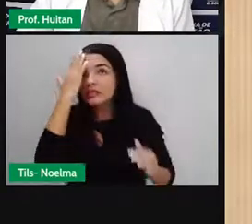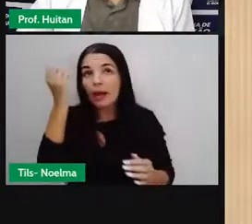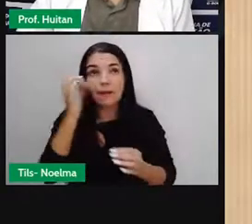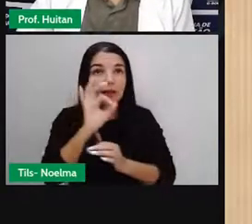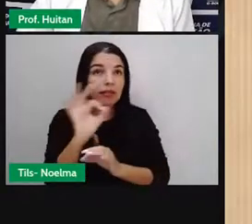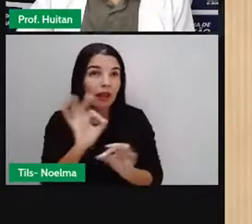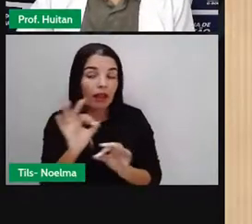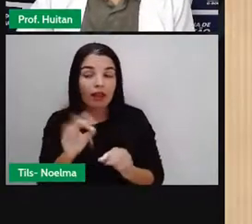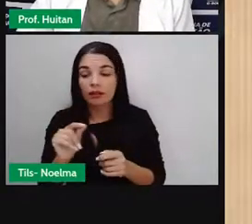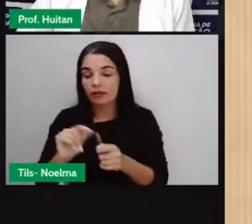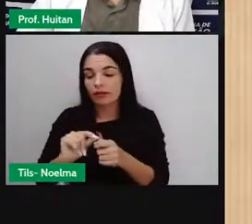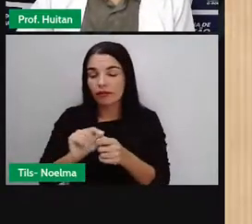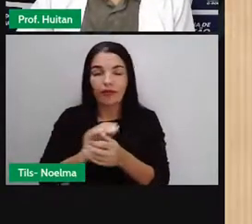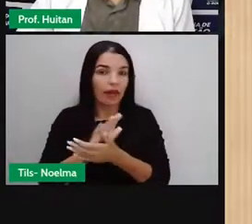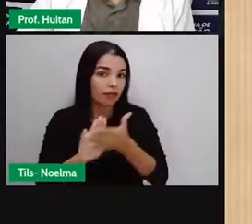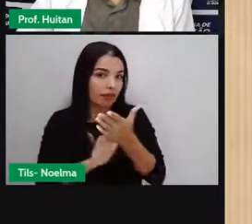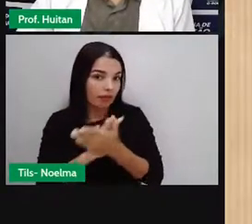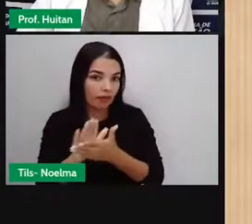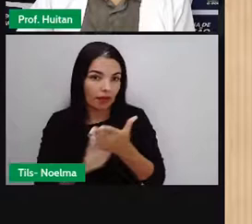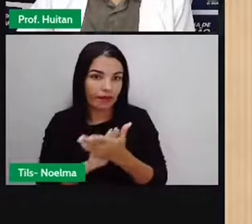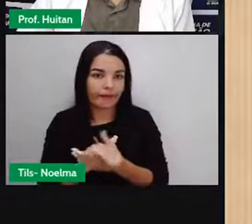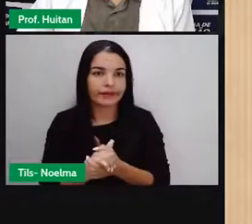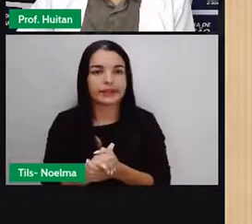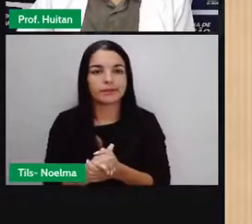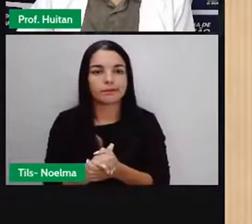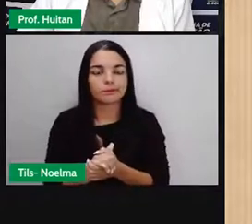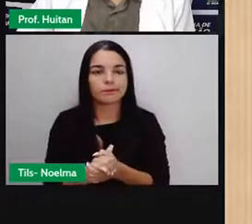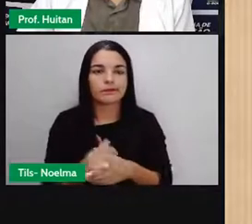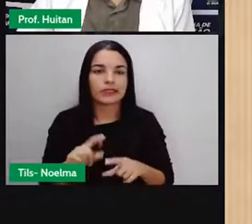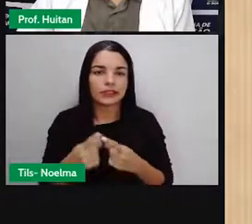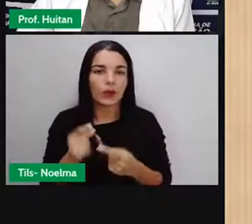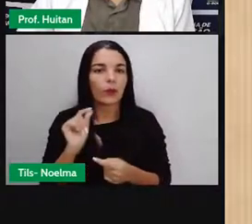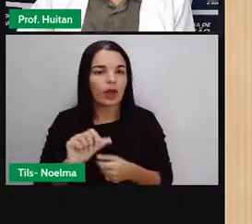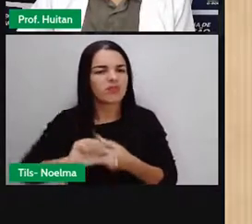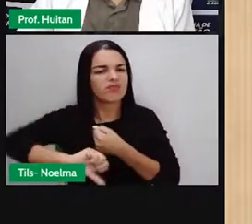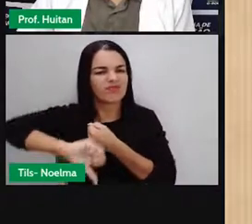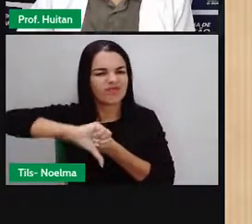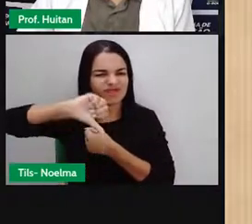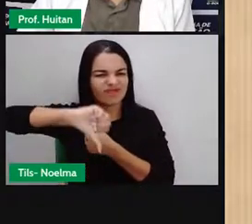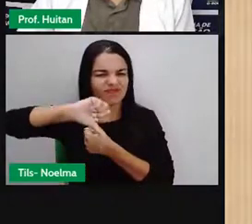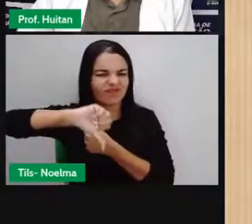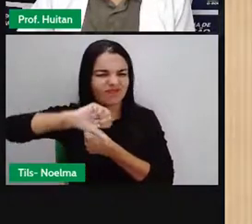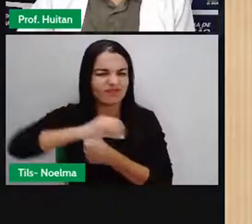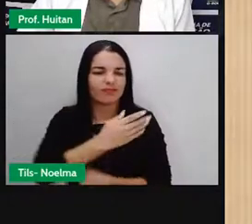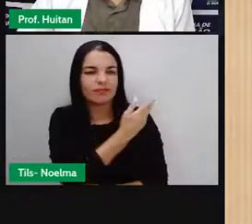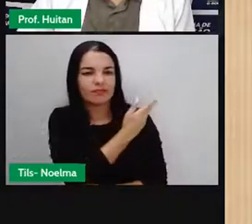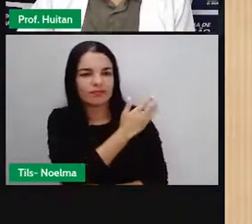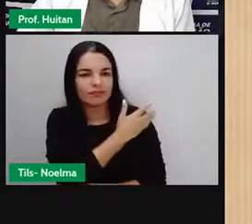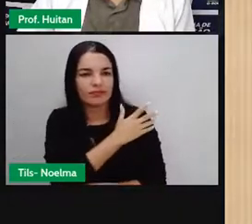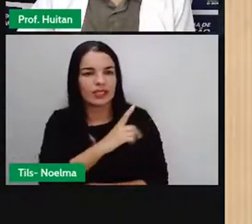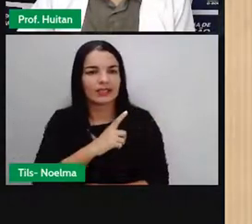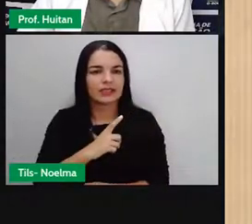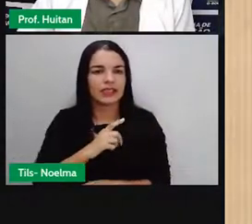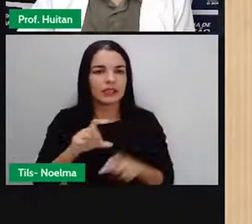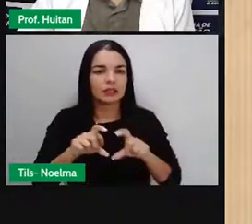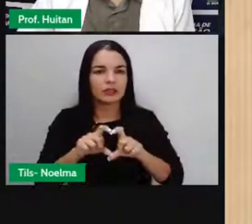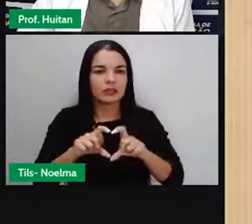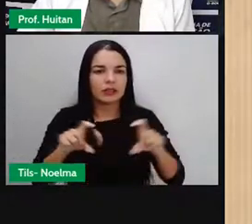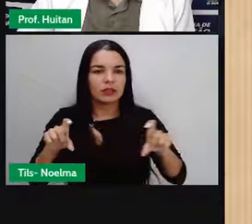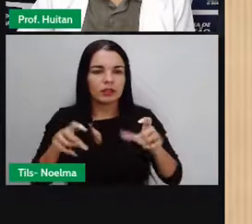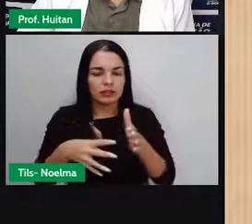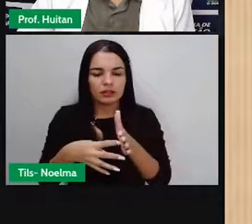dessa forma e praticam essas atitudes negativas com relação aos indígenas. Eu trouxe aqui quatro frases que